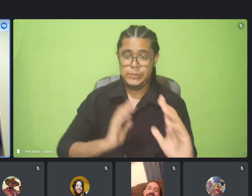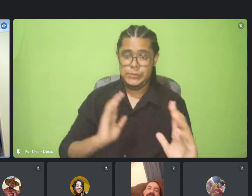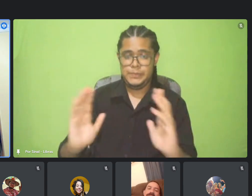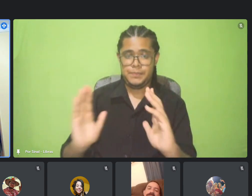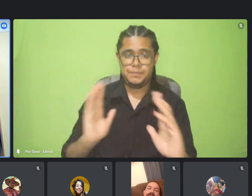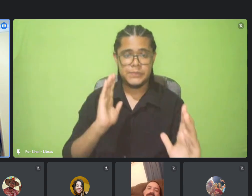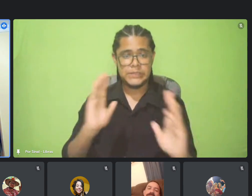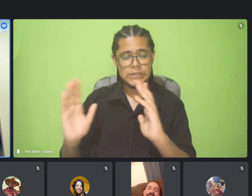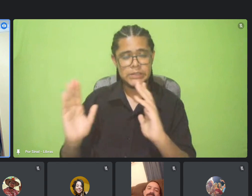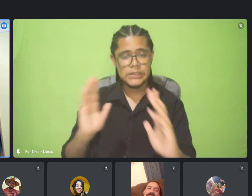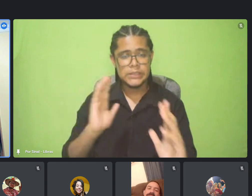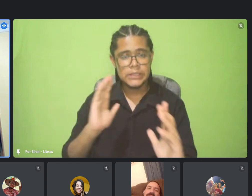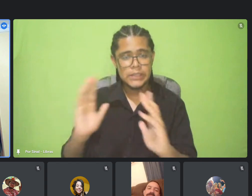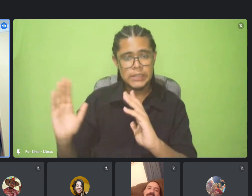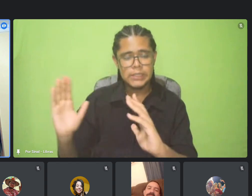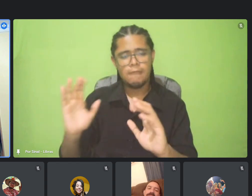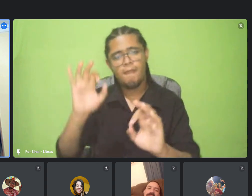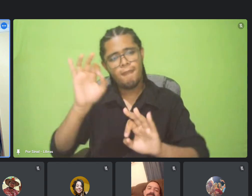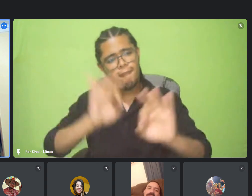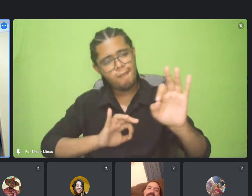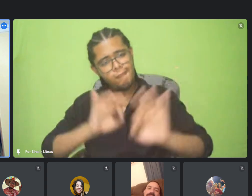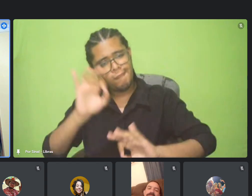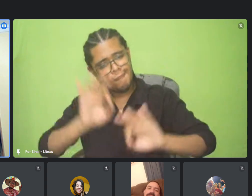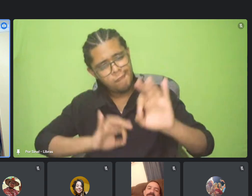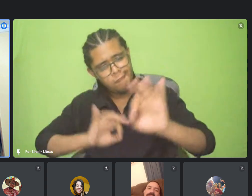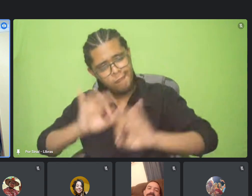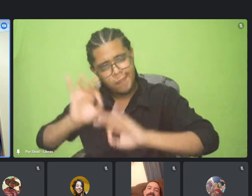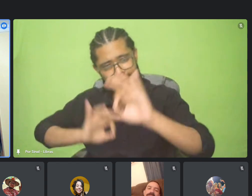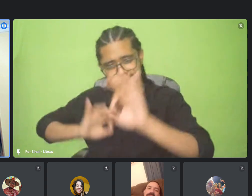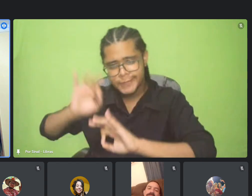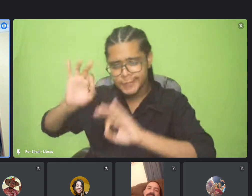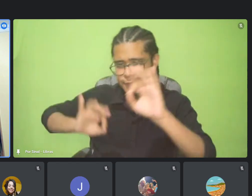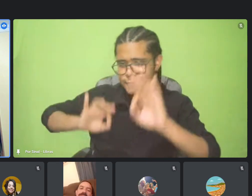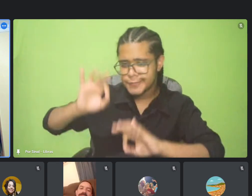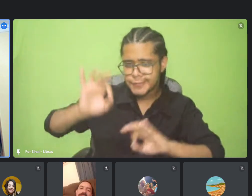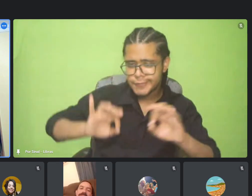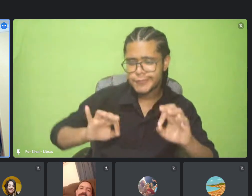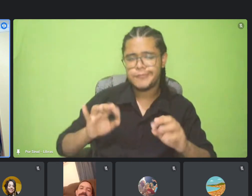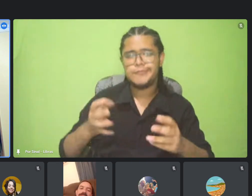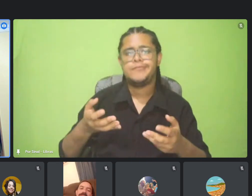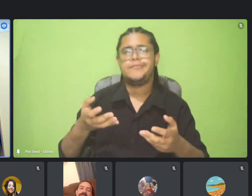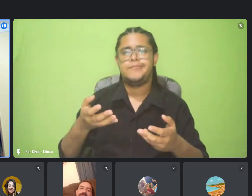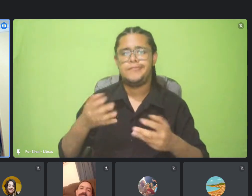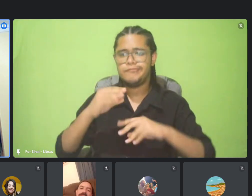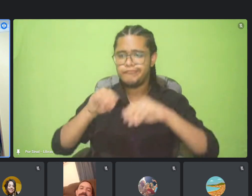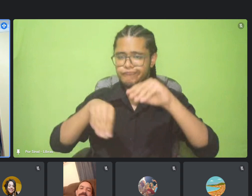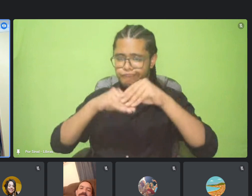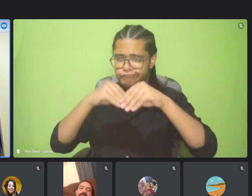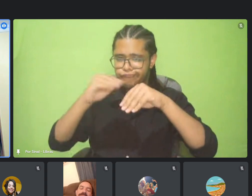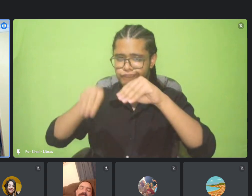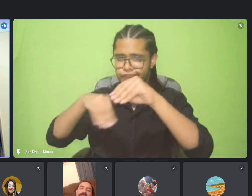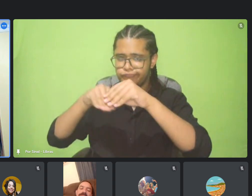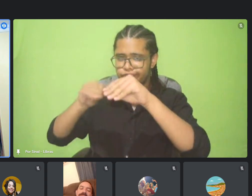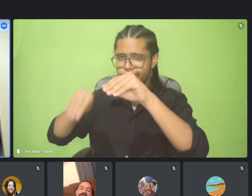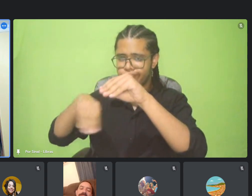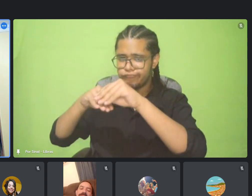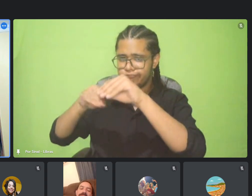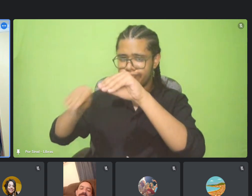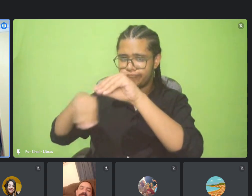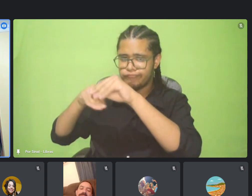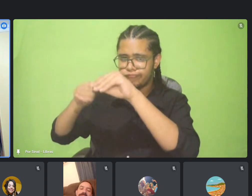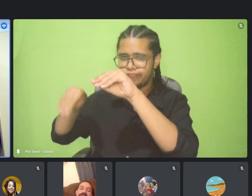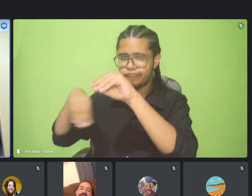né, de formulação e construção das, de como se darão os mecanismos, né,